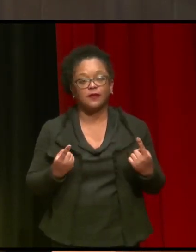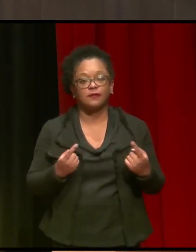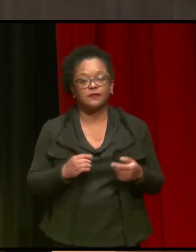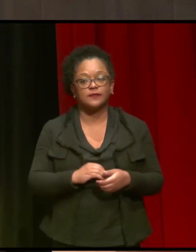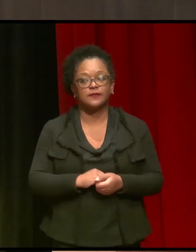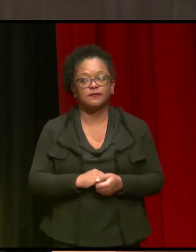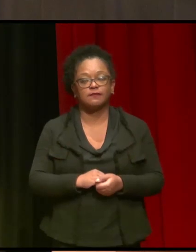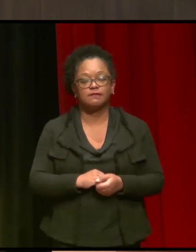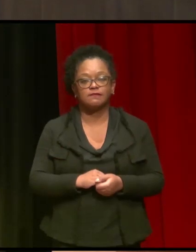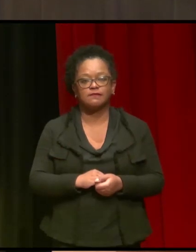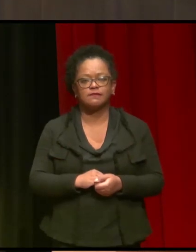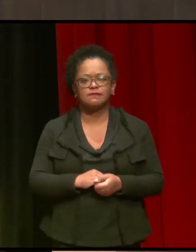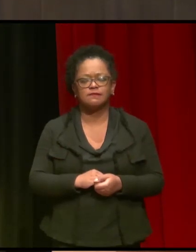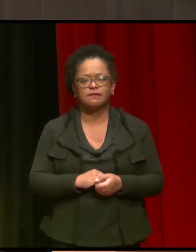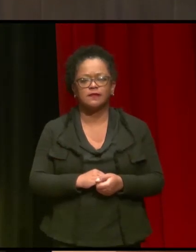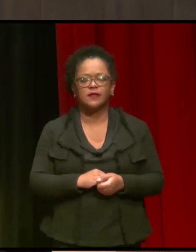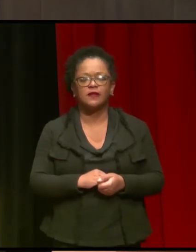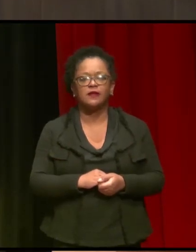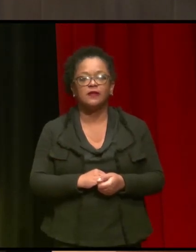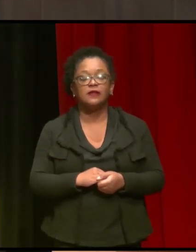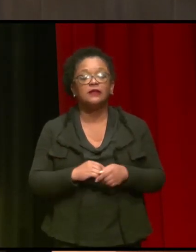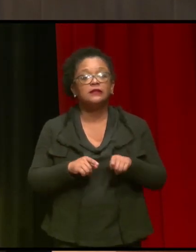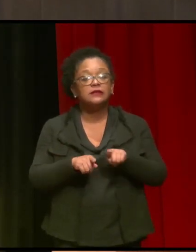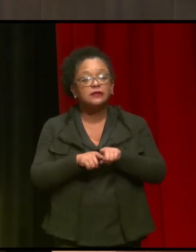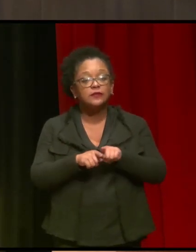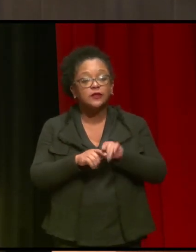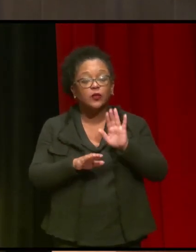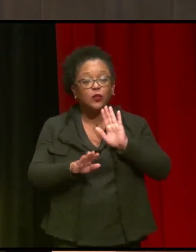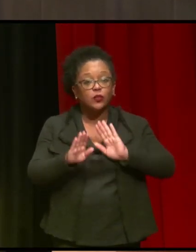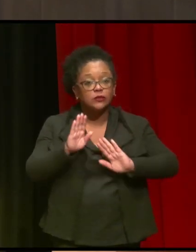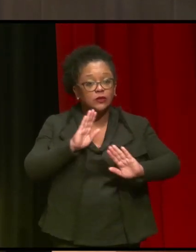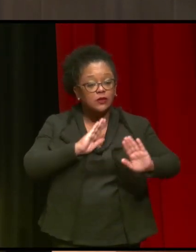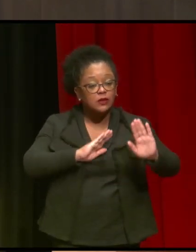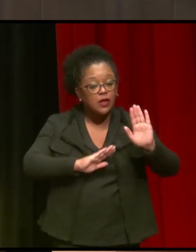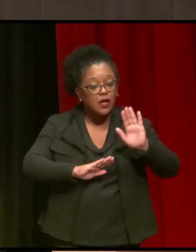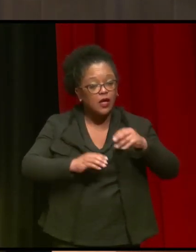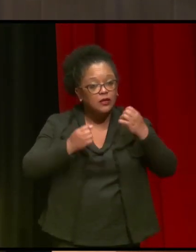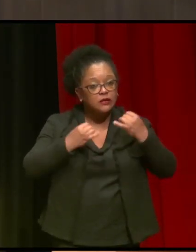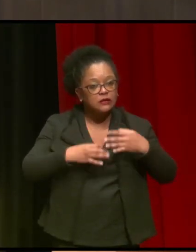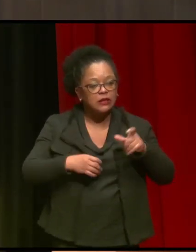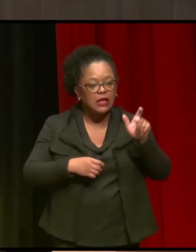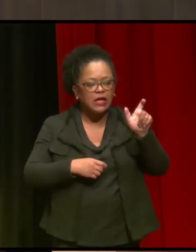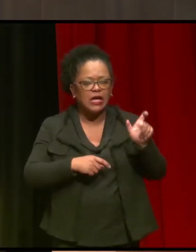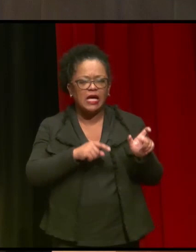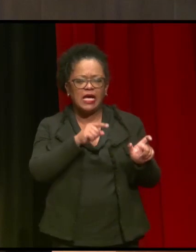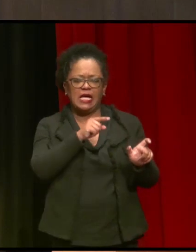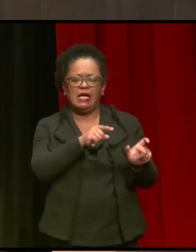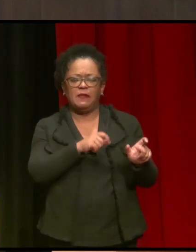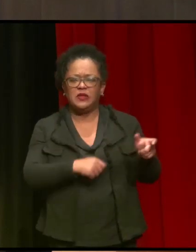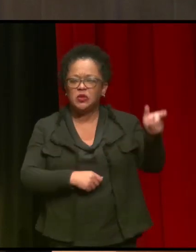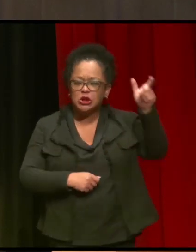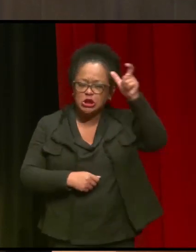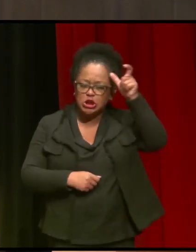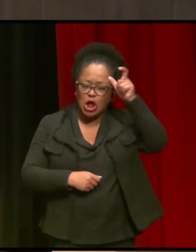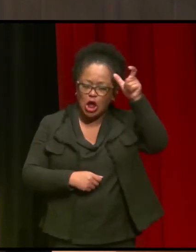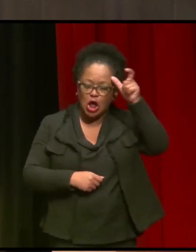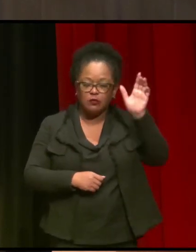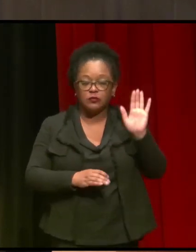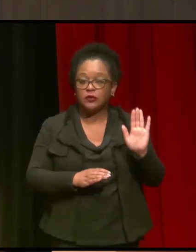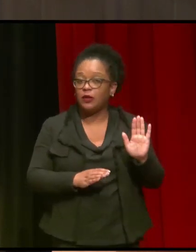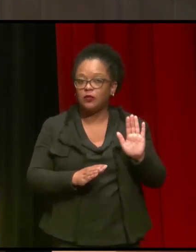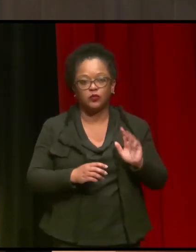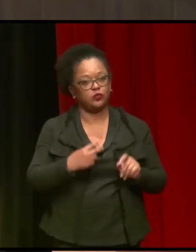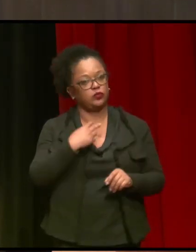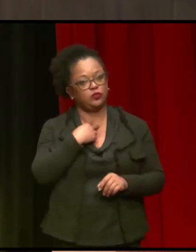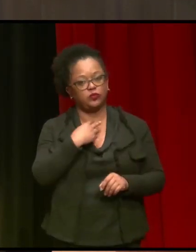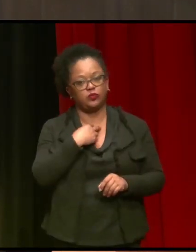veja só, agora o líder da igreja, ele tem que cuidar para não falar, ah, isso aqui é um encosto de diabo, isso aqui tá com demônio, não sei o quê. Você